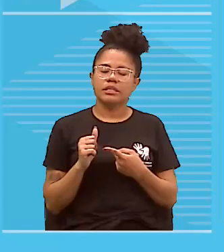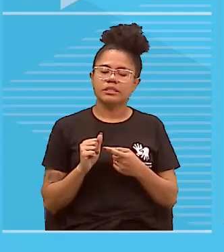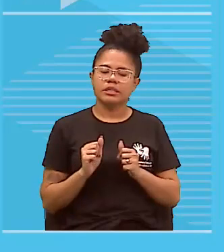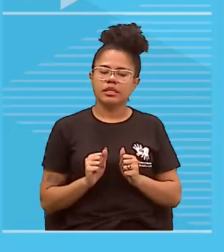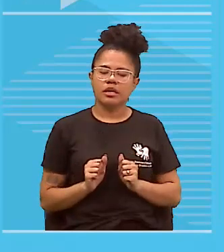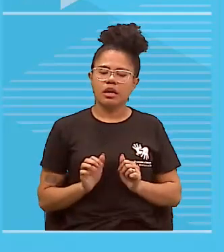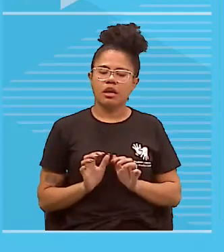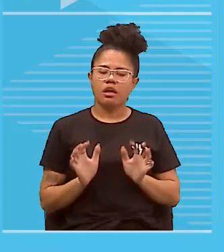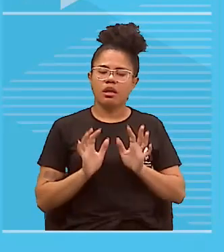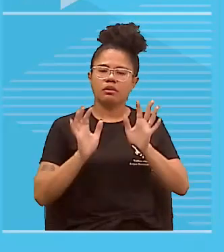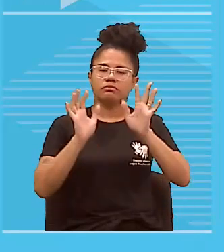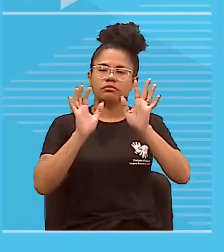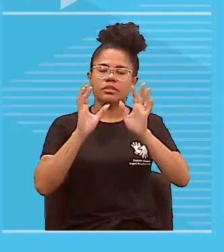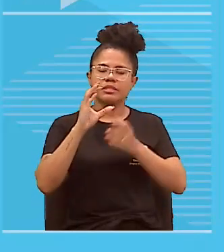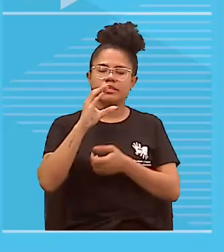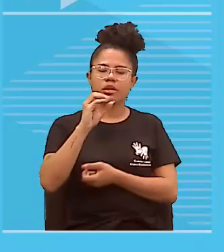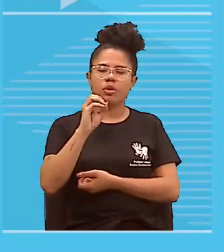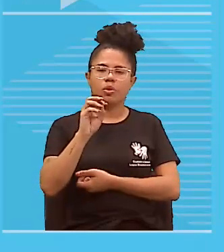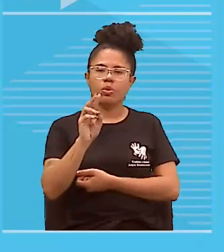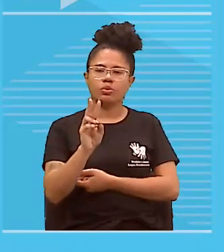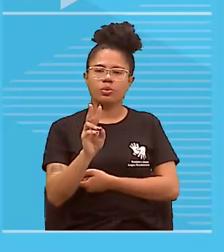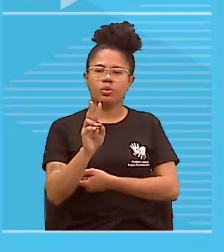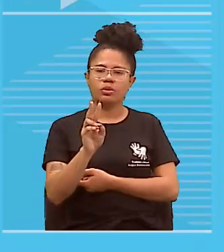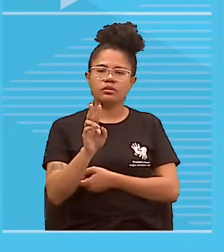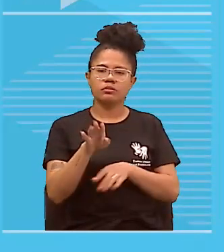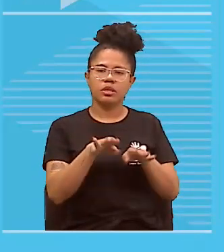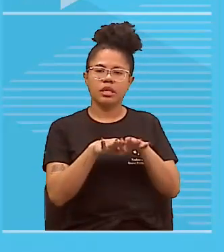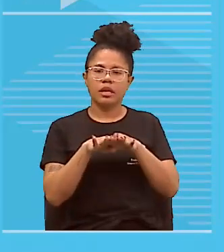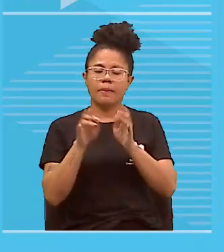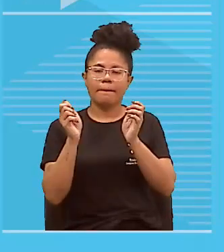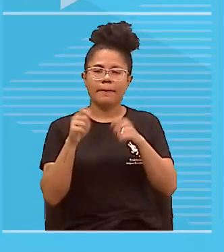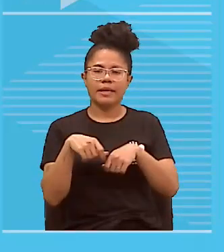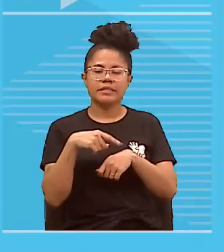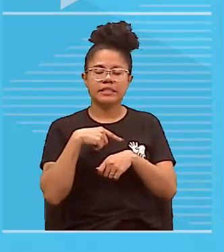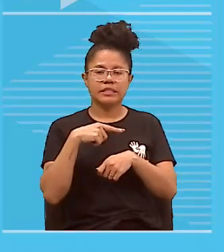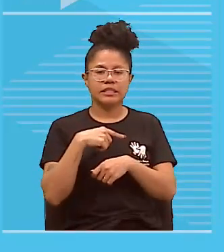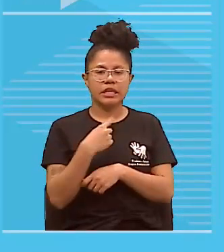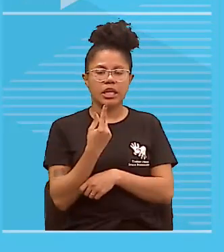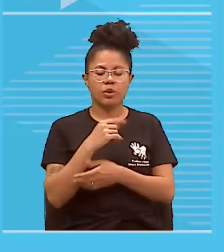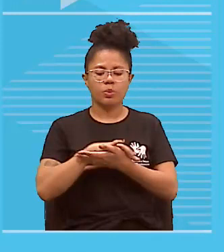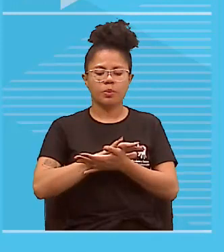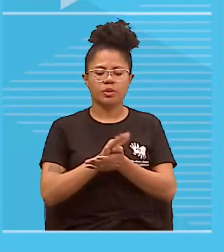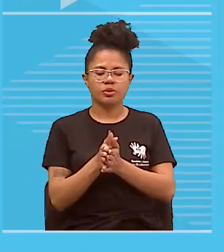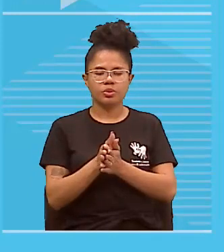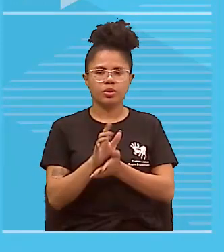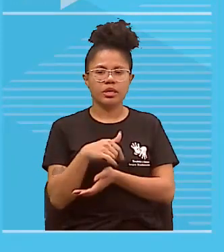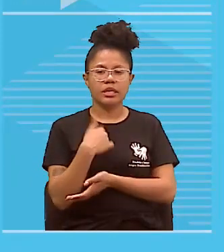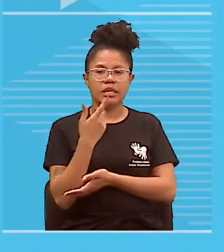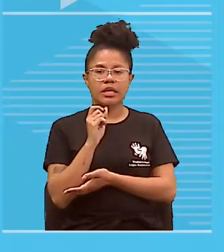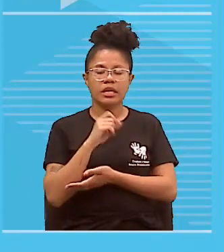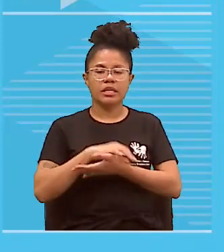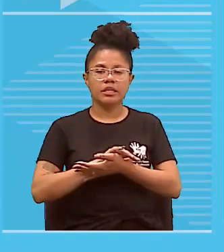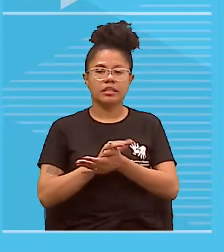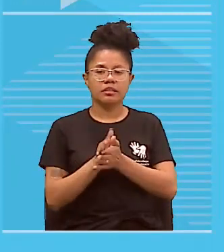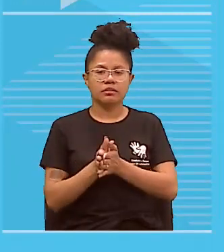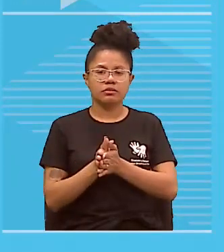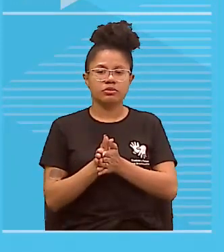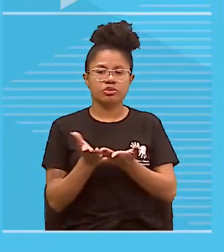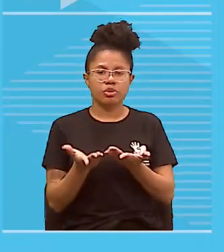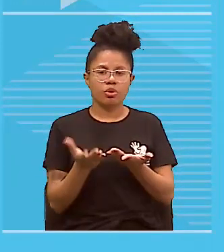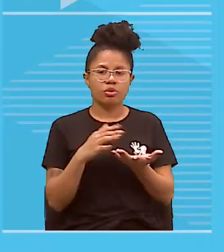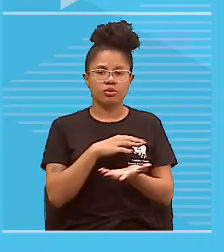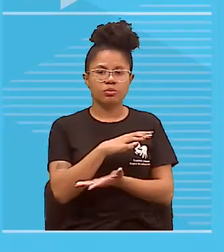lançando dióxido de carbono para equilibrar, eu tenho que ter quem tire. Quem tira o dióxido de carbono da atmosfera?